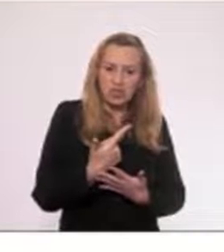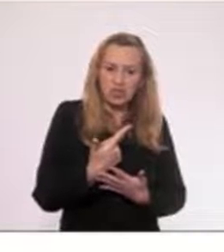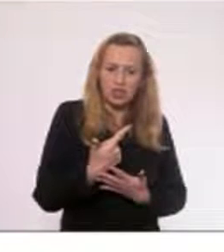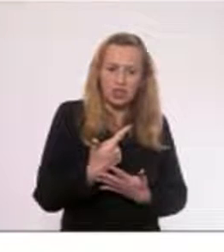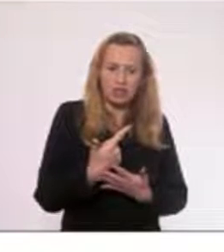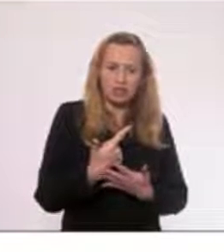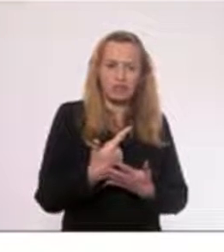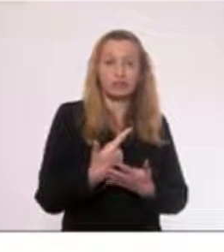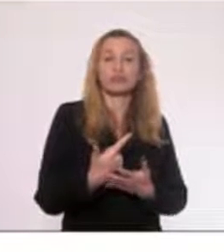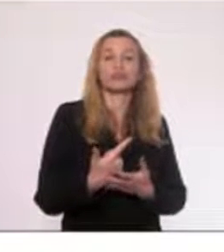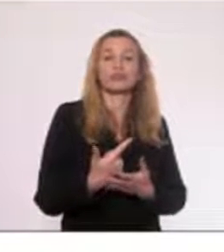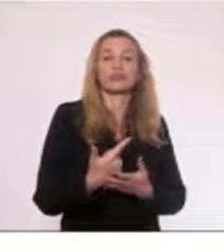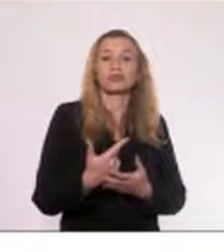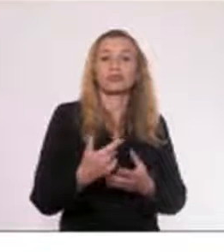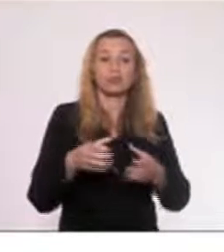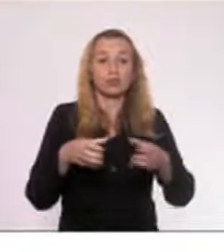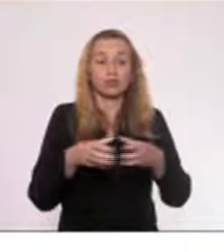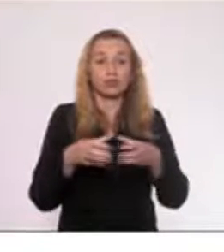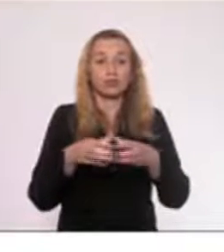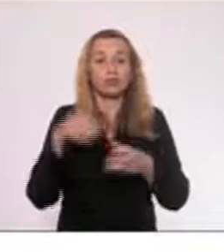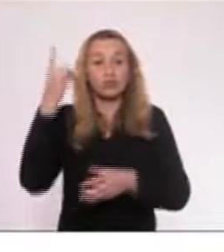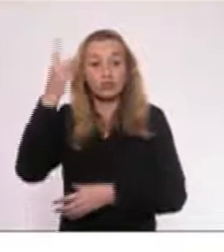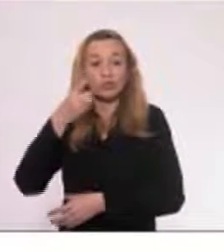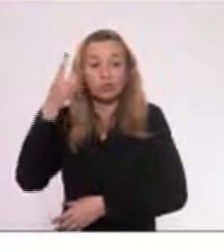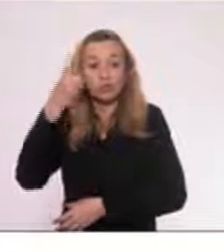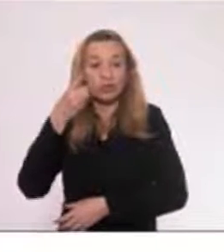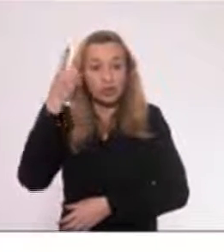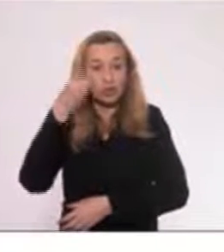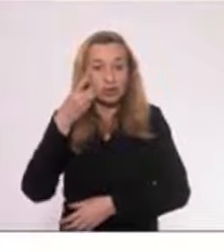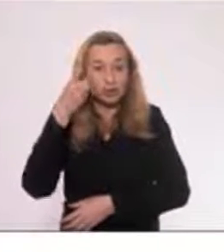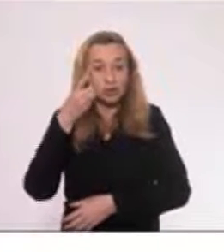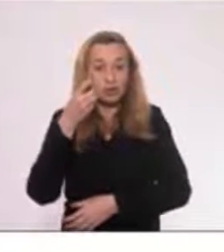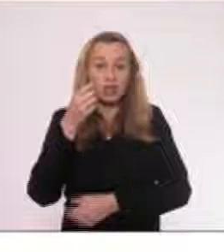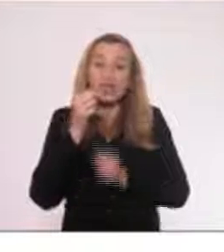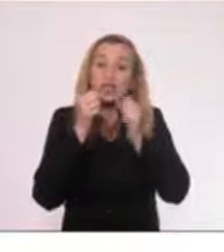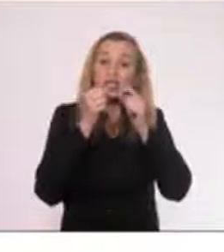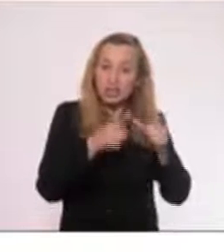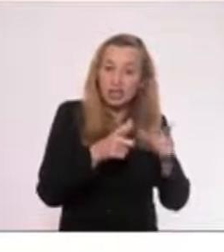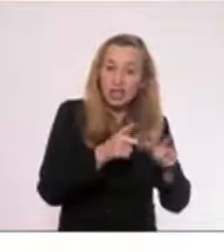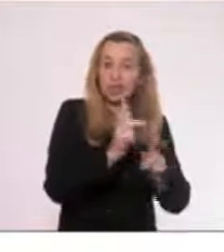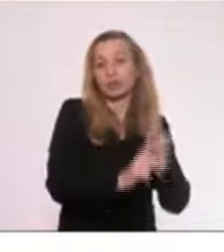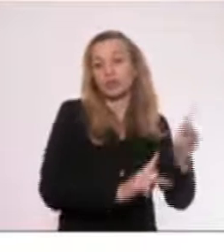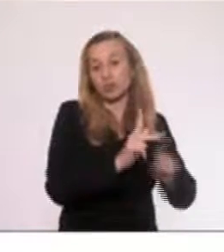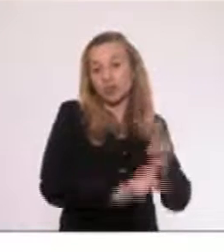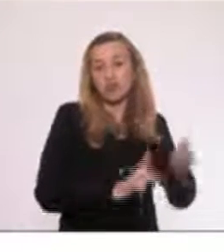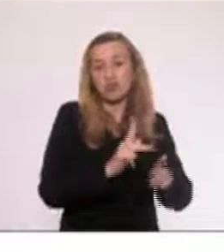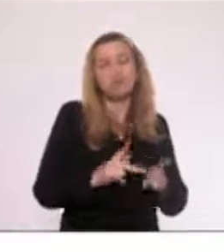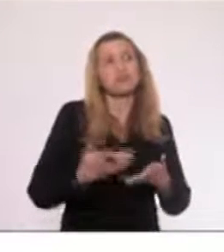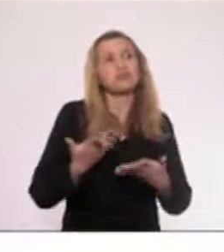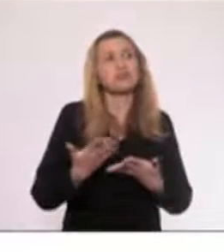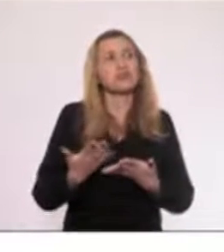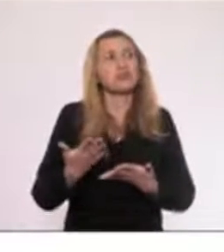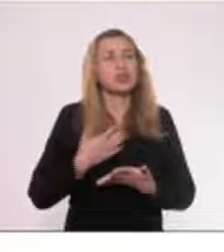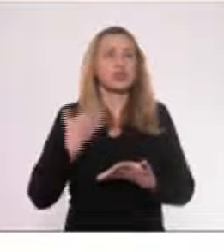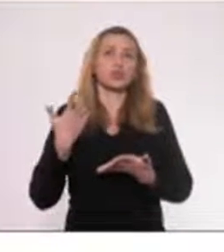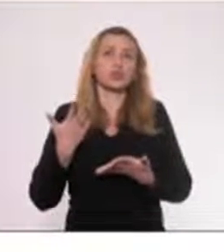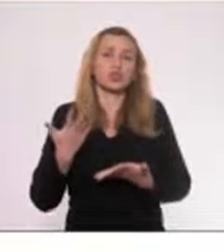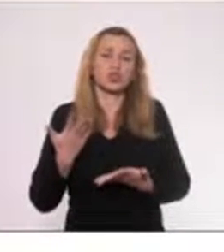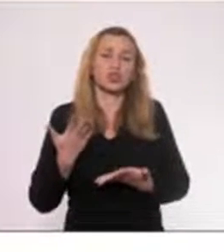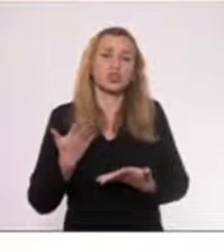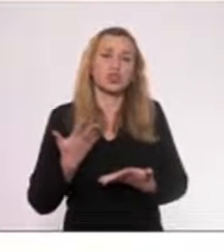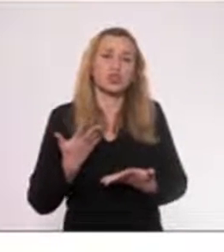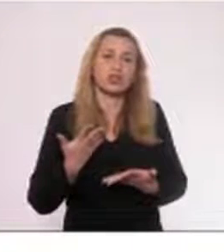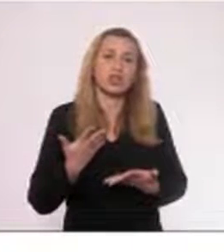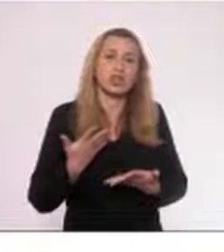falada perante a opinião pública. Não me espanta a Assembleia Legislativa ter